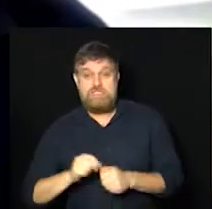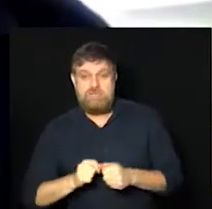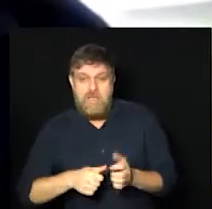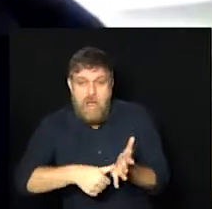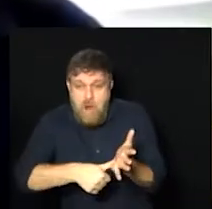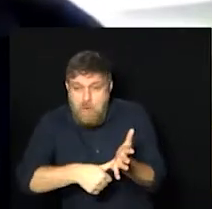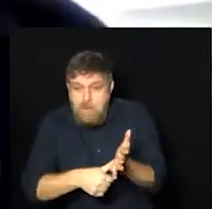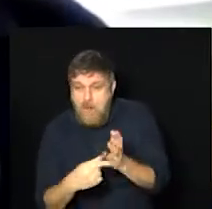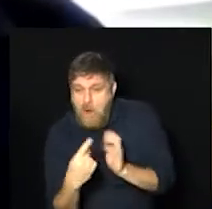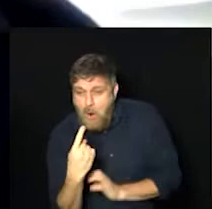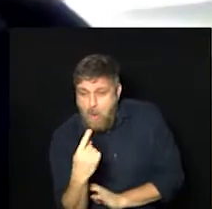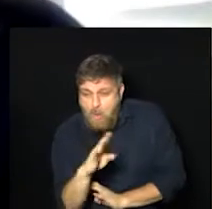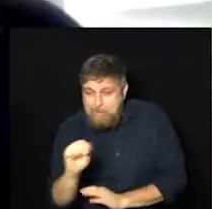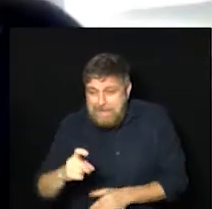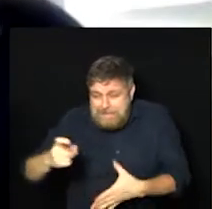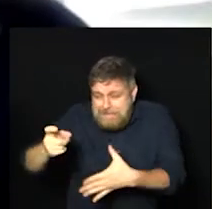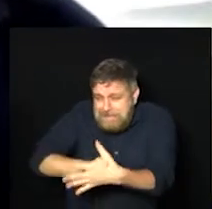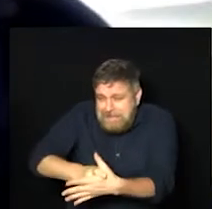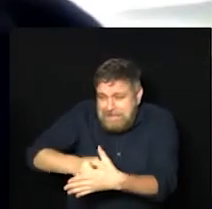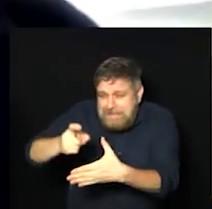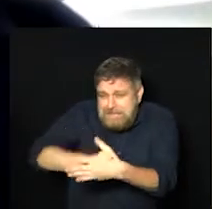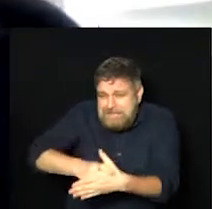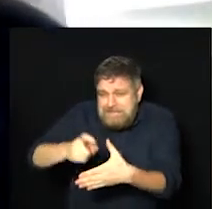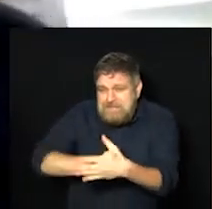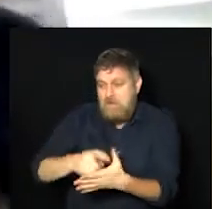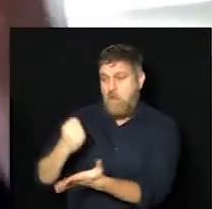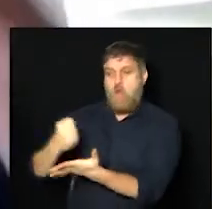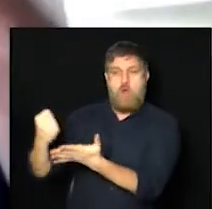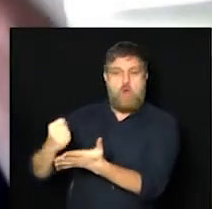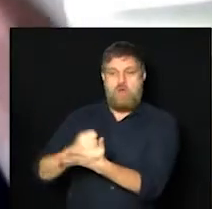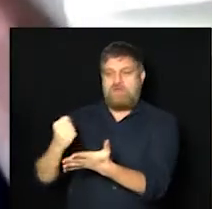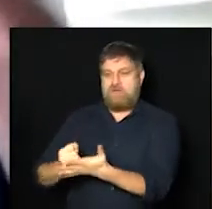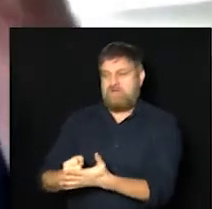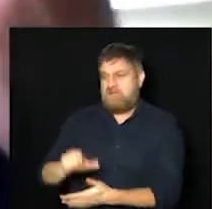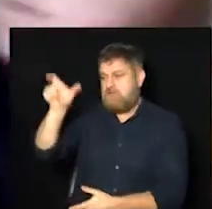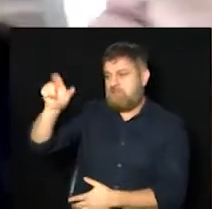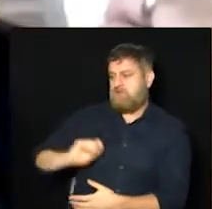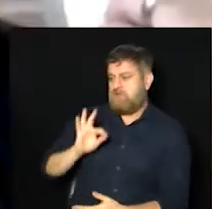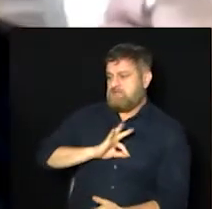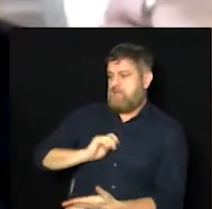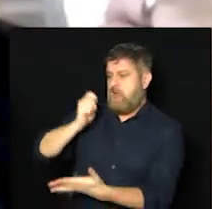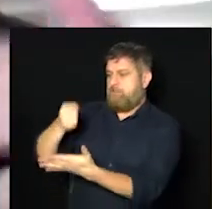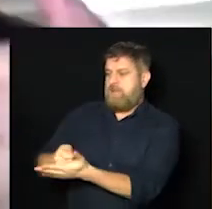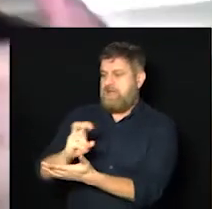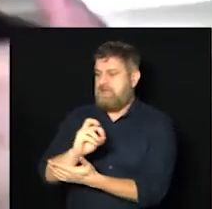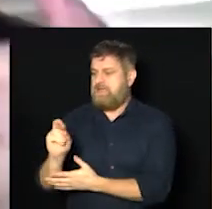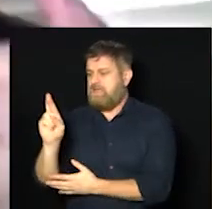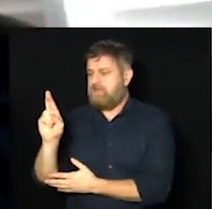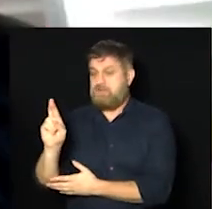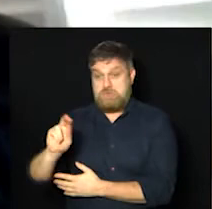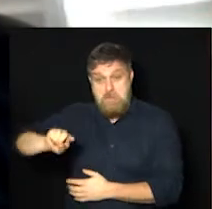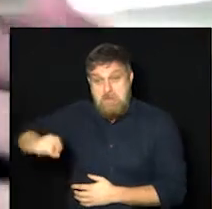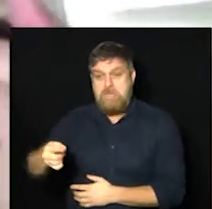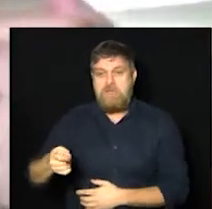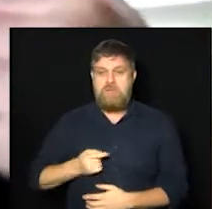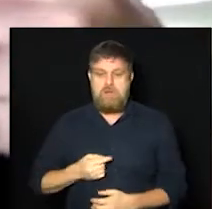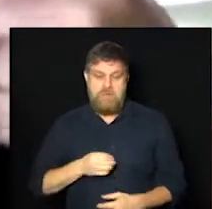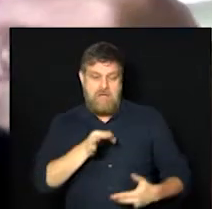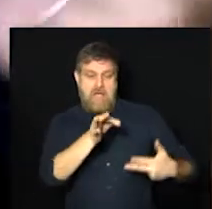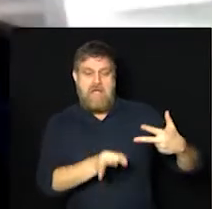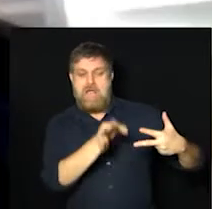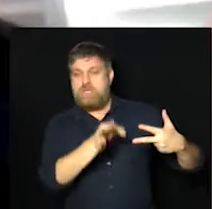devendo R$1 bilhão, tendo R$1 bilhão de déficit e contratando jogador para ganhar 500. Aí depois eles vão na justiça e querem ter dó. Aí